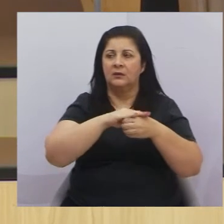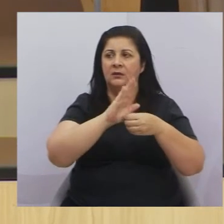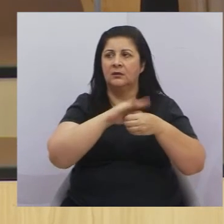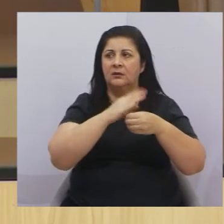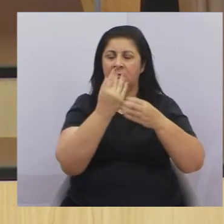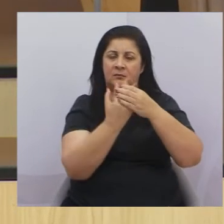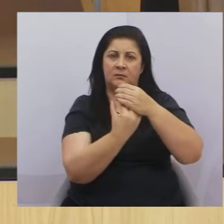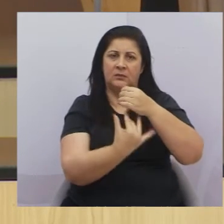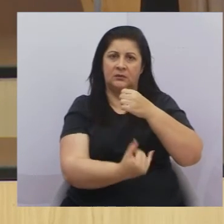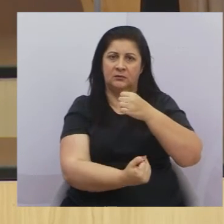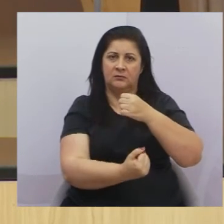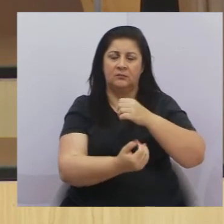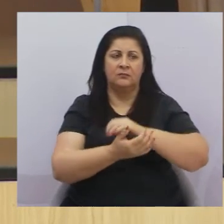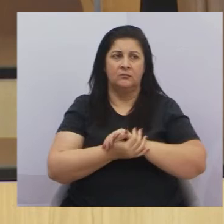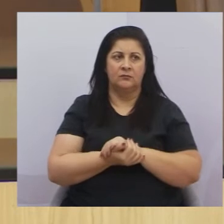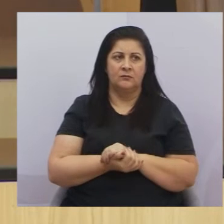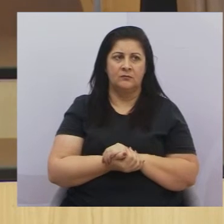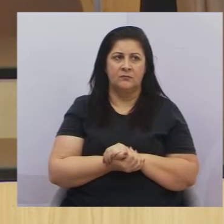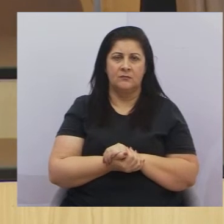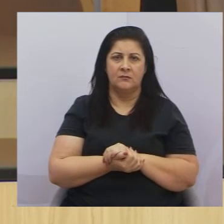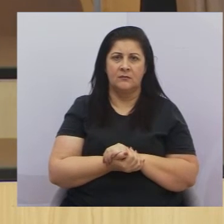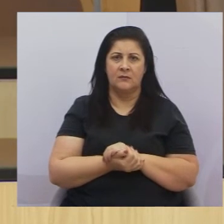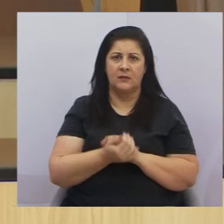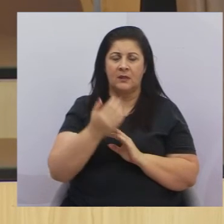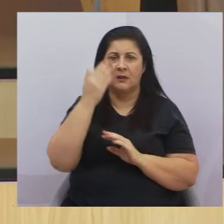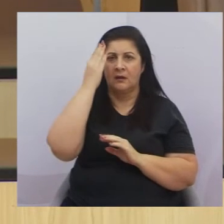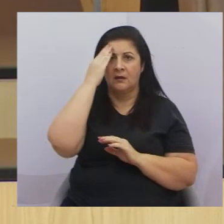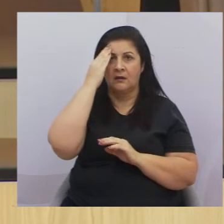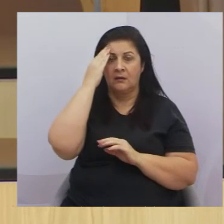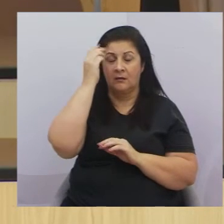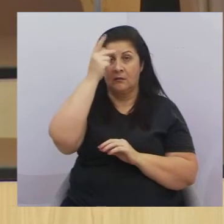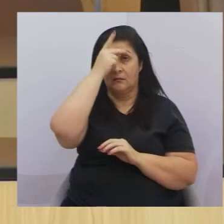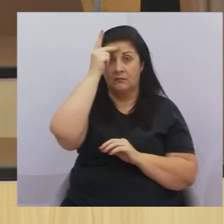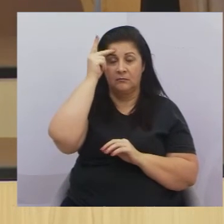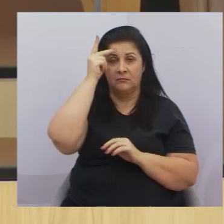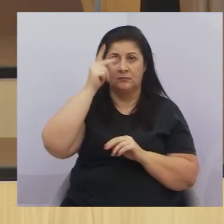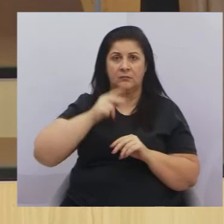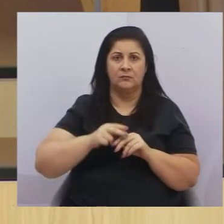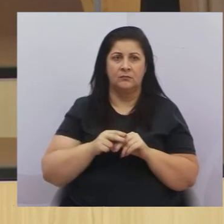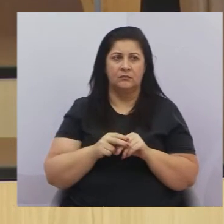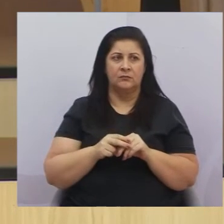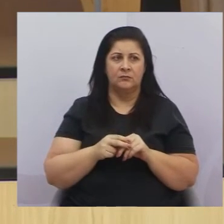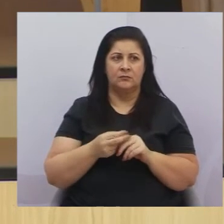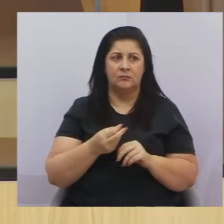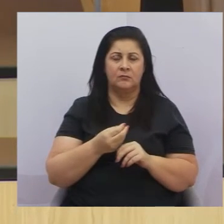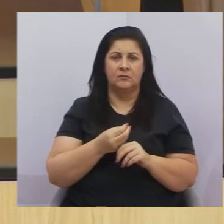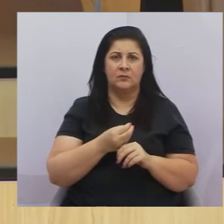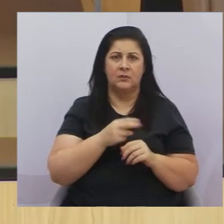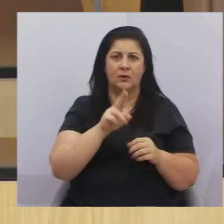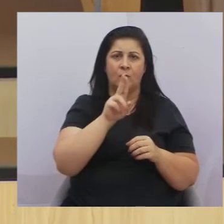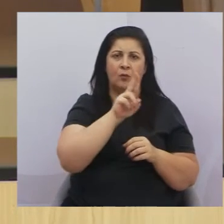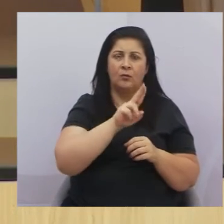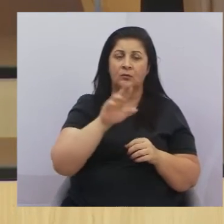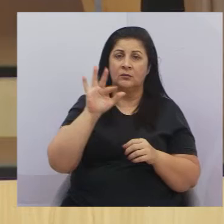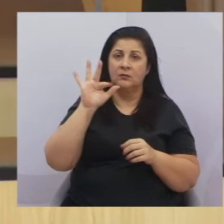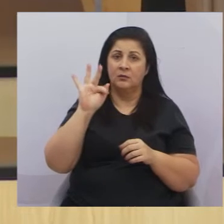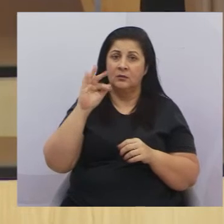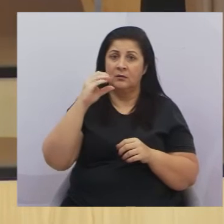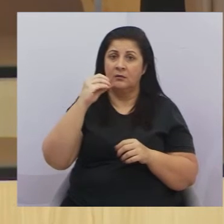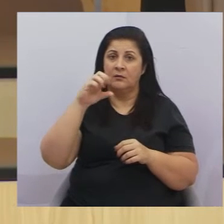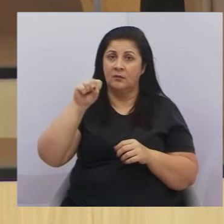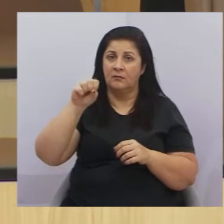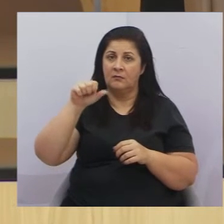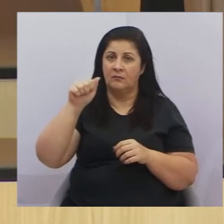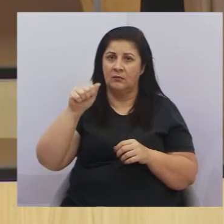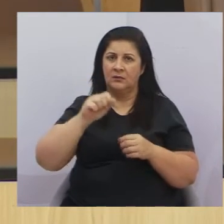na localidade. Considerando que os moradores que se utilizam em fossas sépticas, que muitas